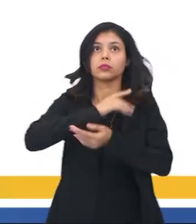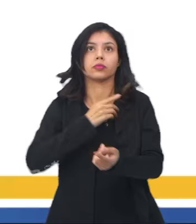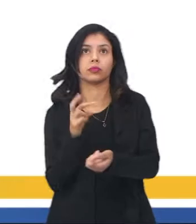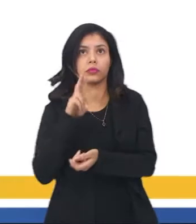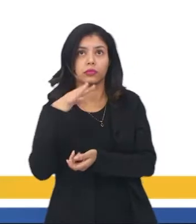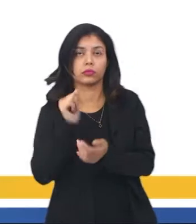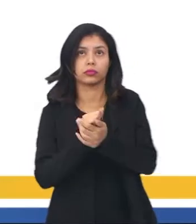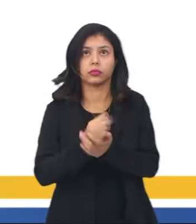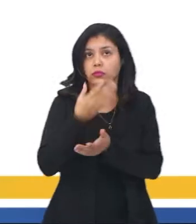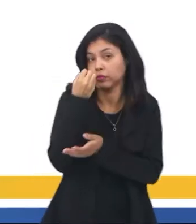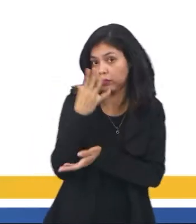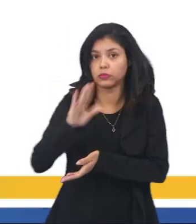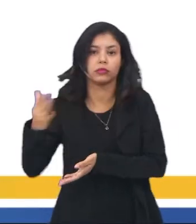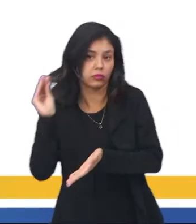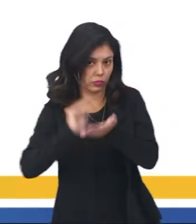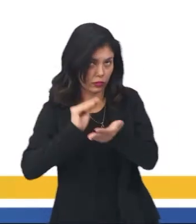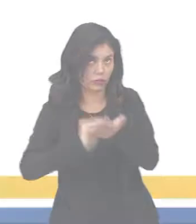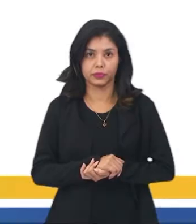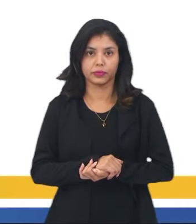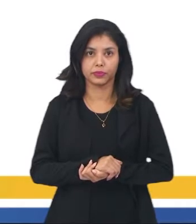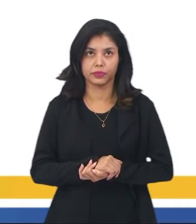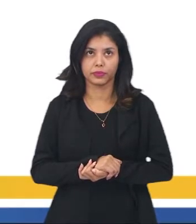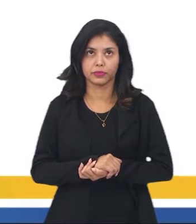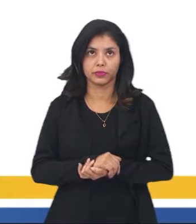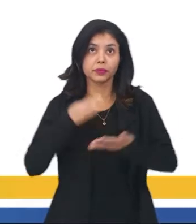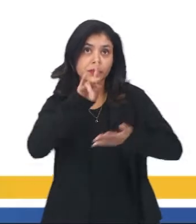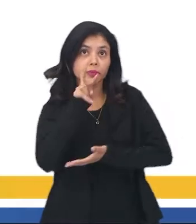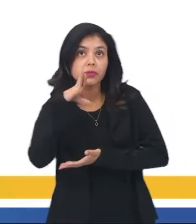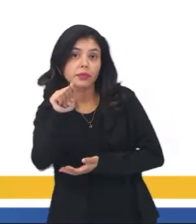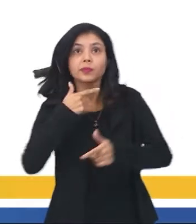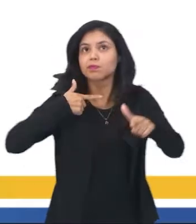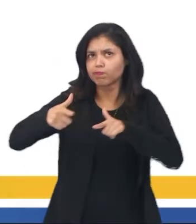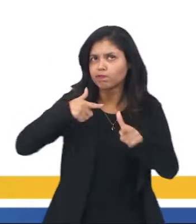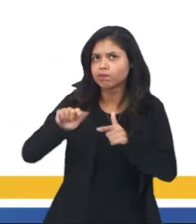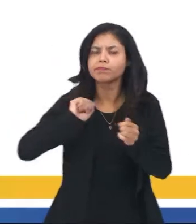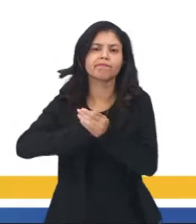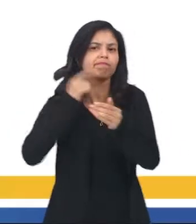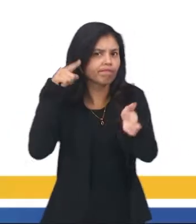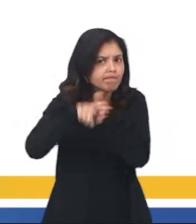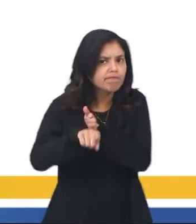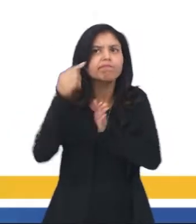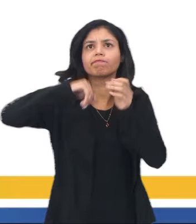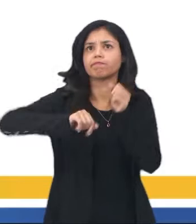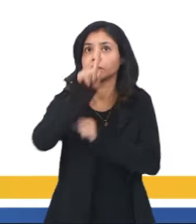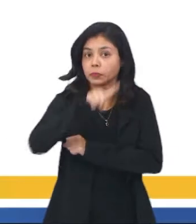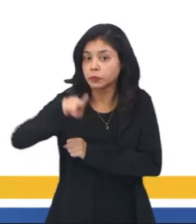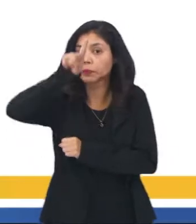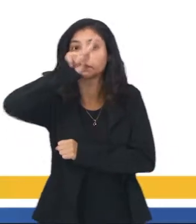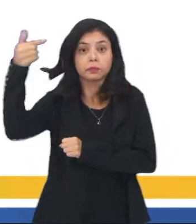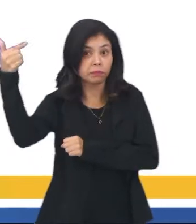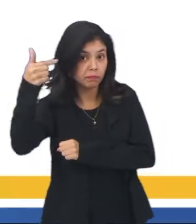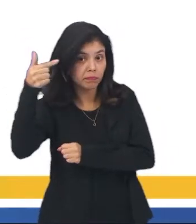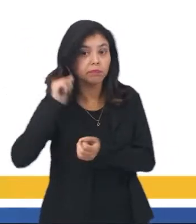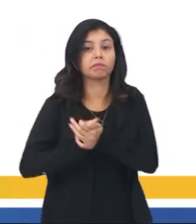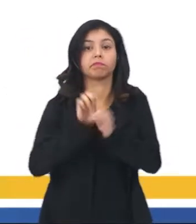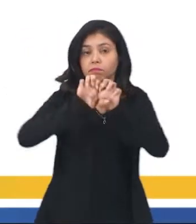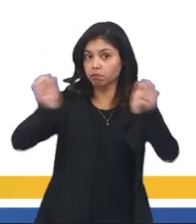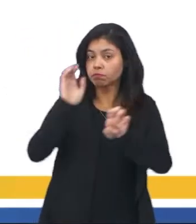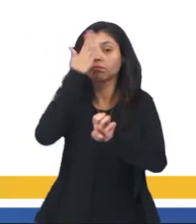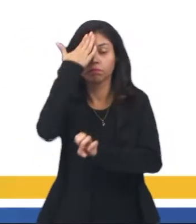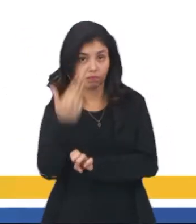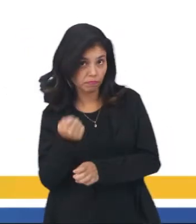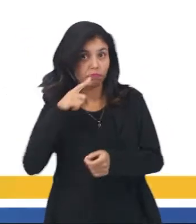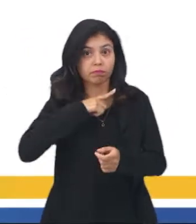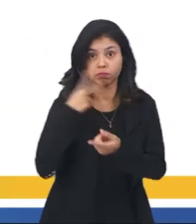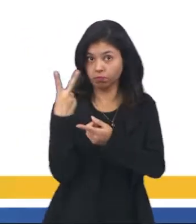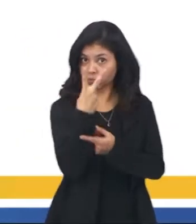haja controvérsias quanto a esse fato. Bhaskara trabalhou com a questão da raiz quadrada em equações, sabendo que